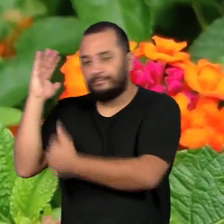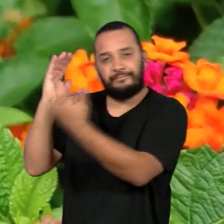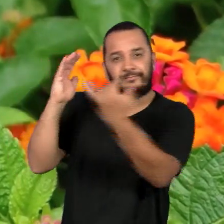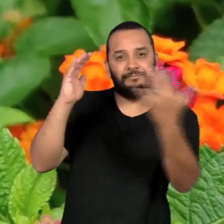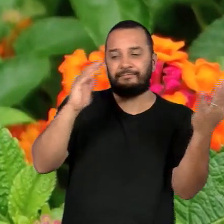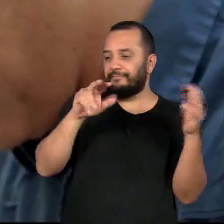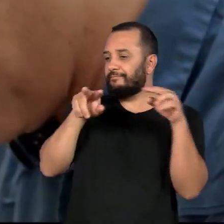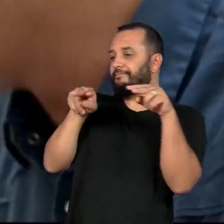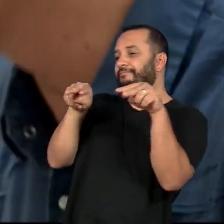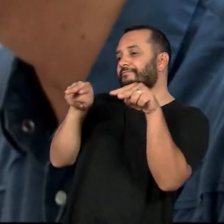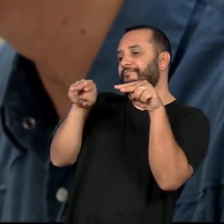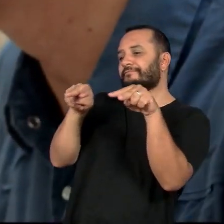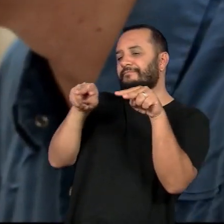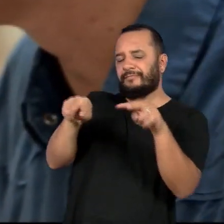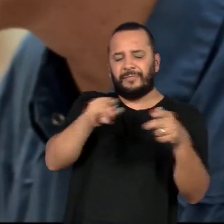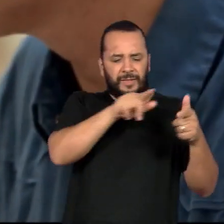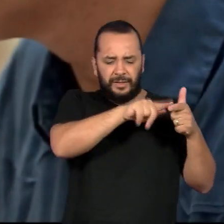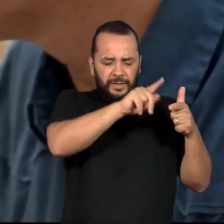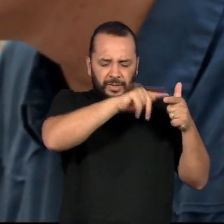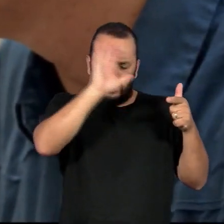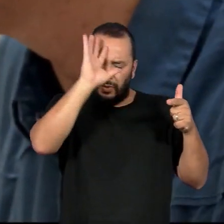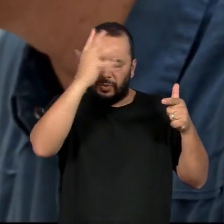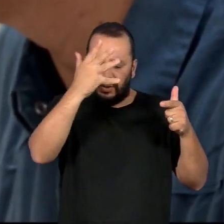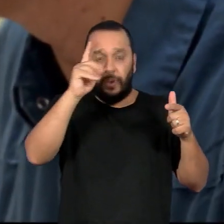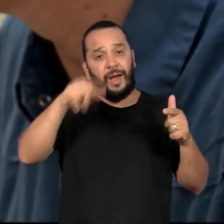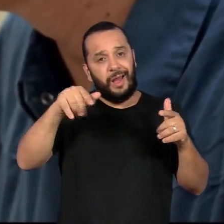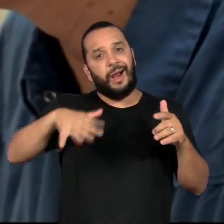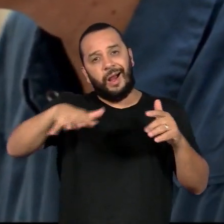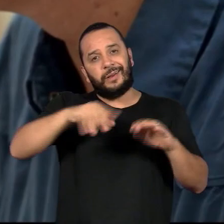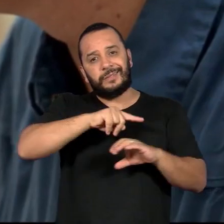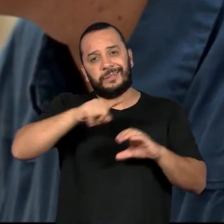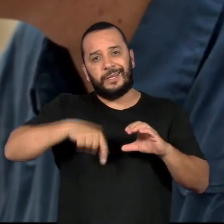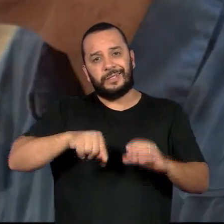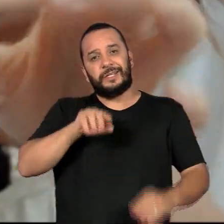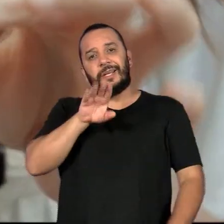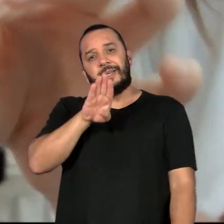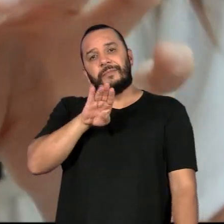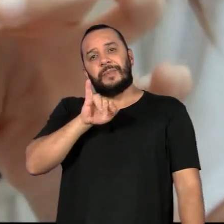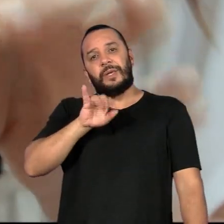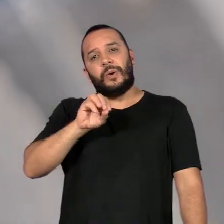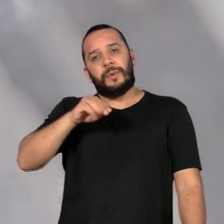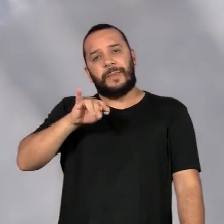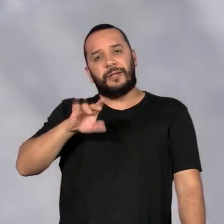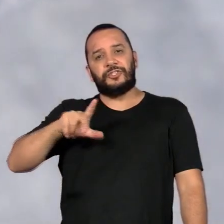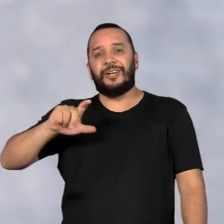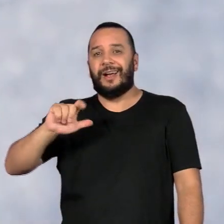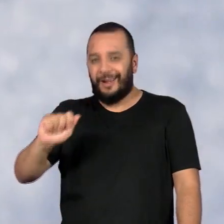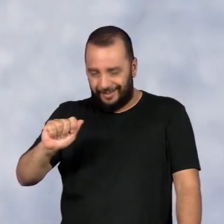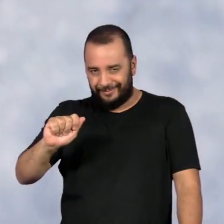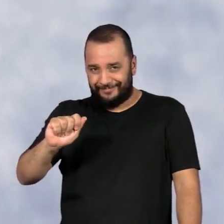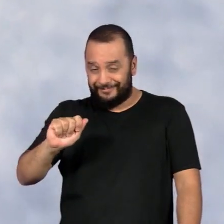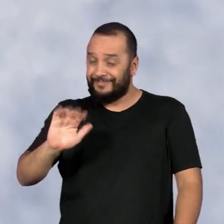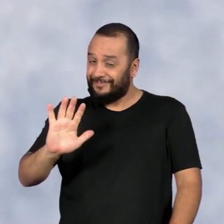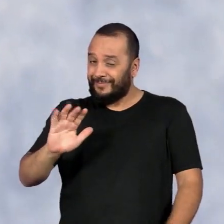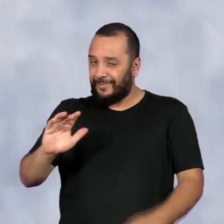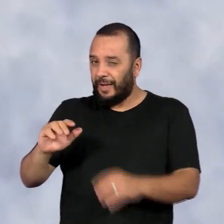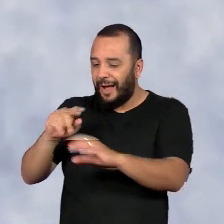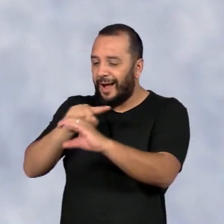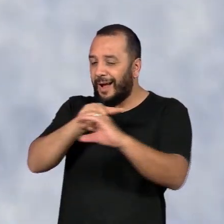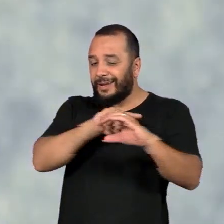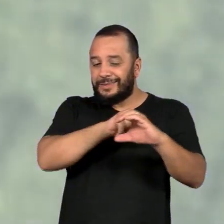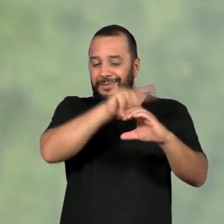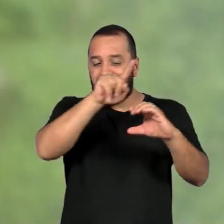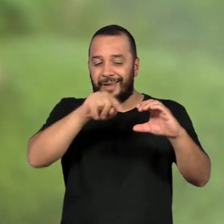das sociedades modernas é o campo da ciência chamado de biomimética. A ciência que